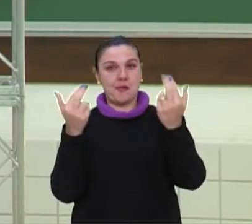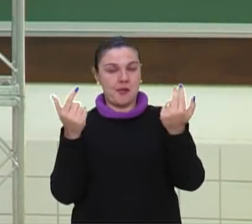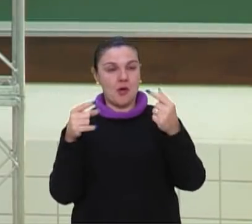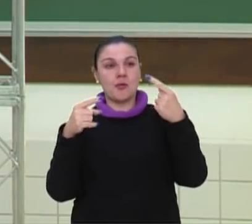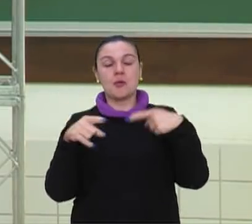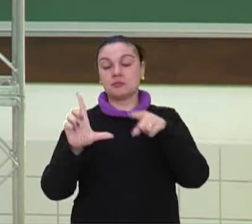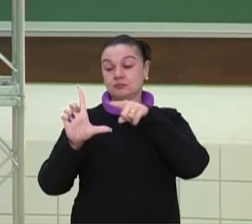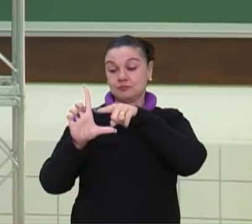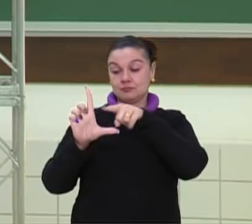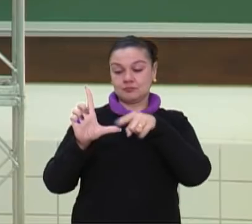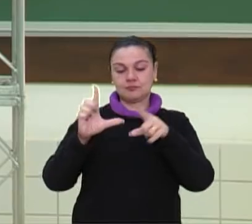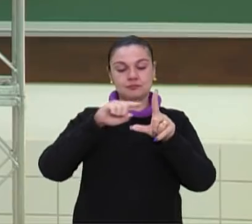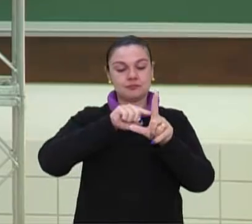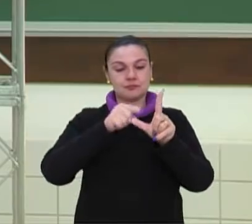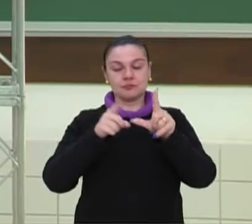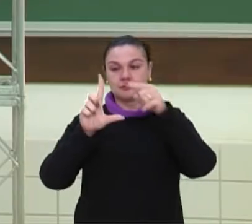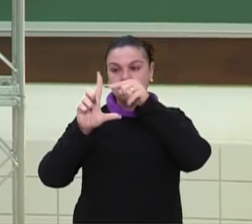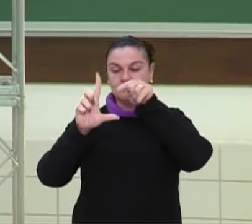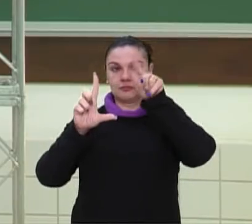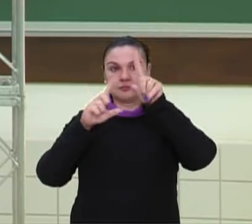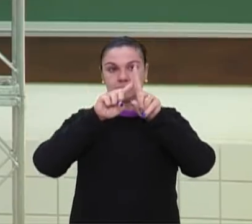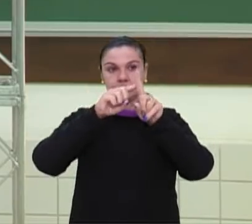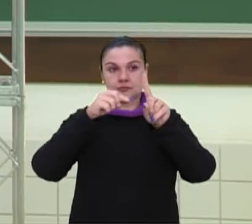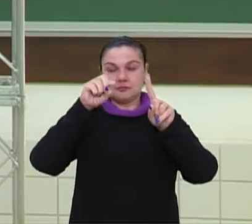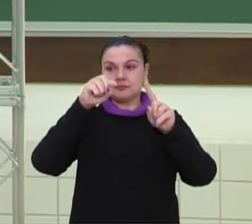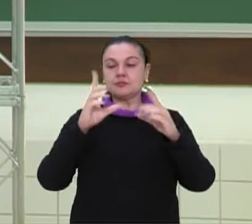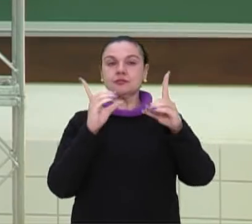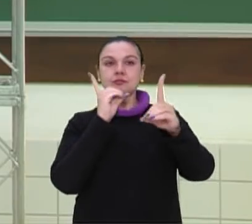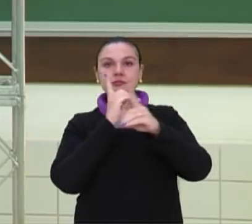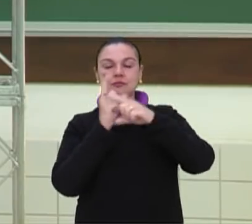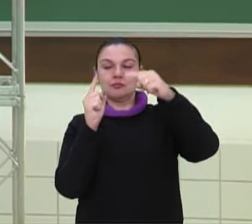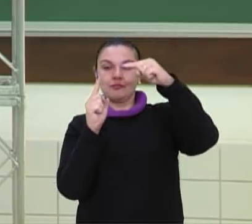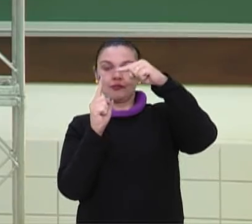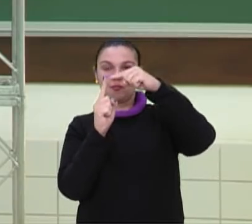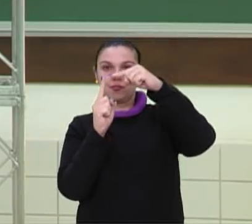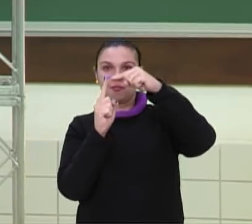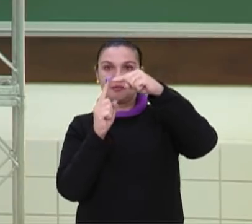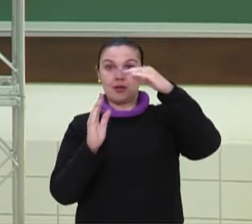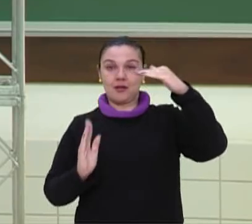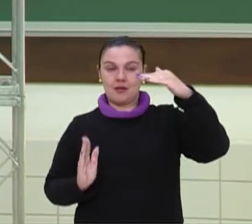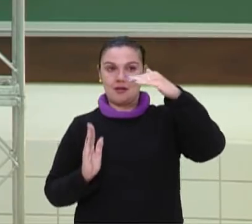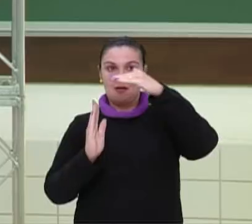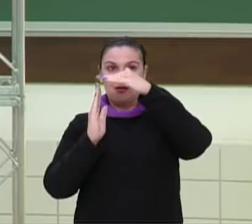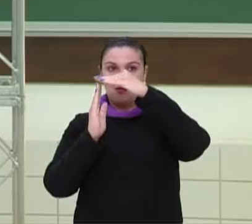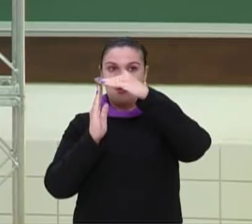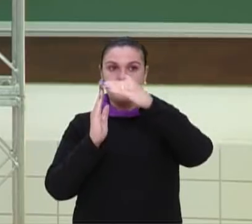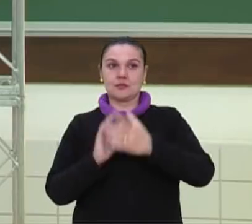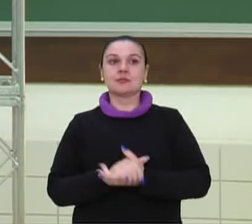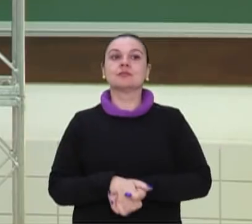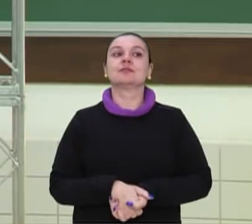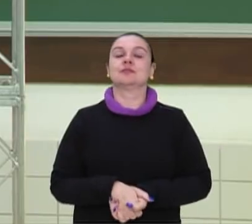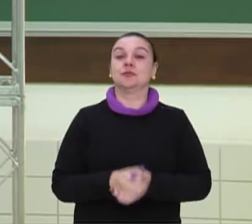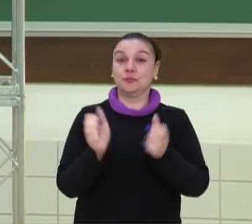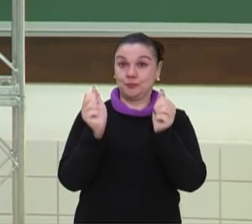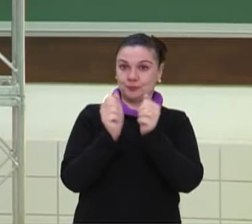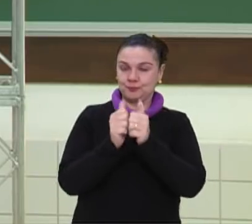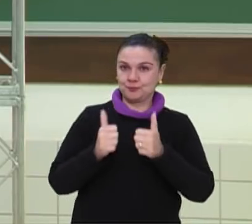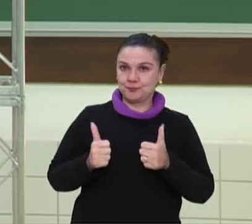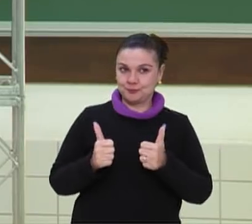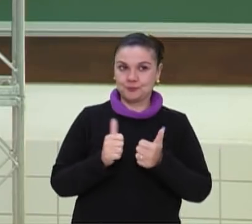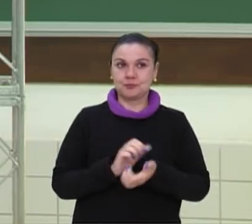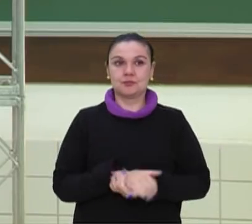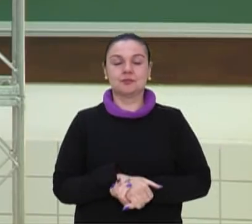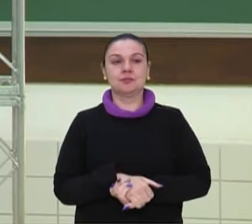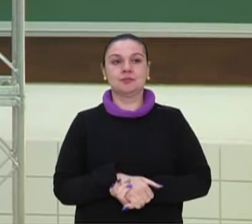ângulos internos são os ângulos determinados pelos 2 lados, agora sim, consecutivos,